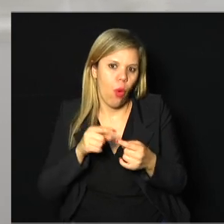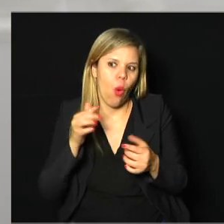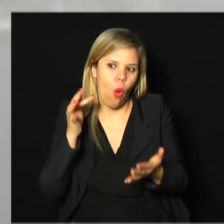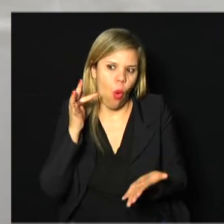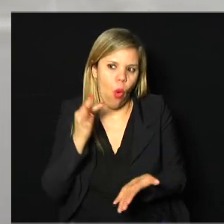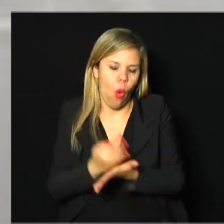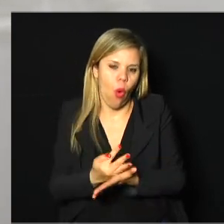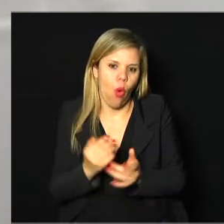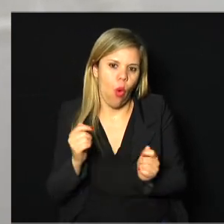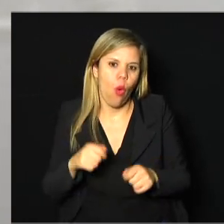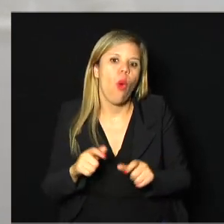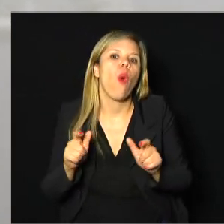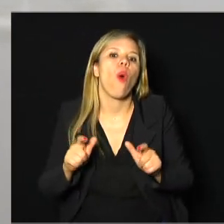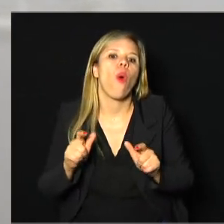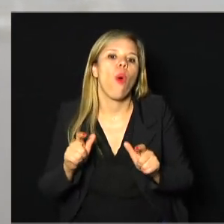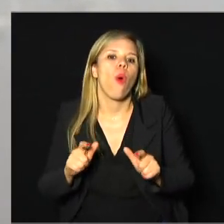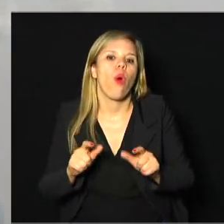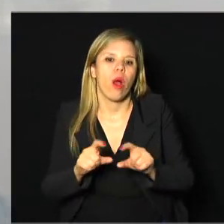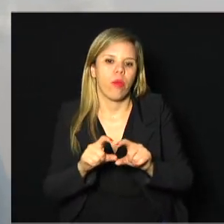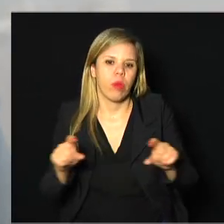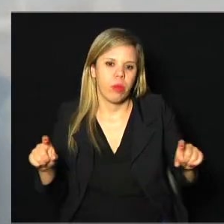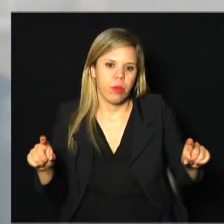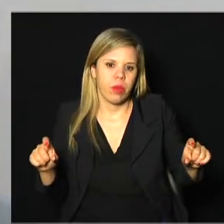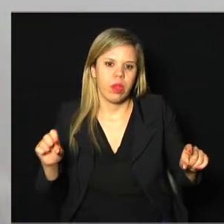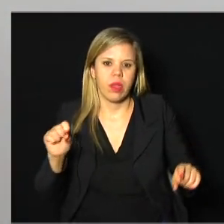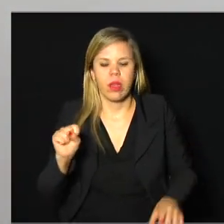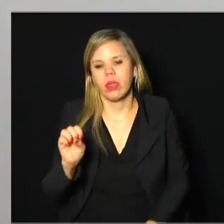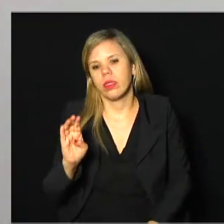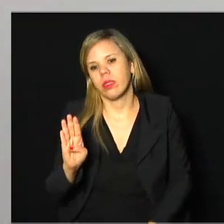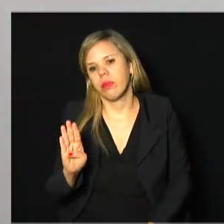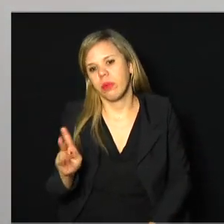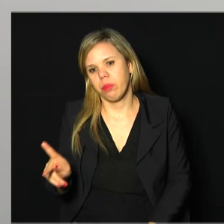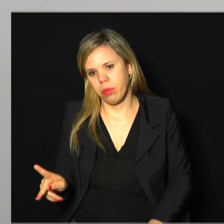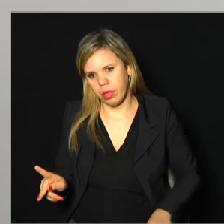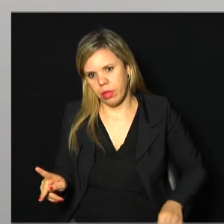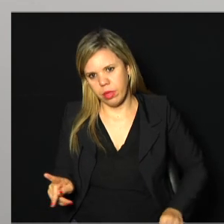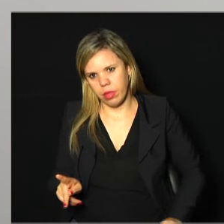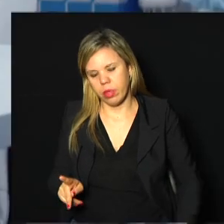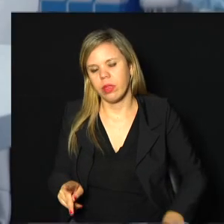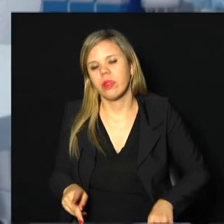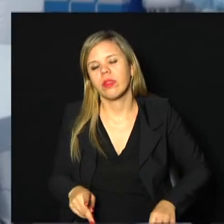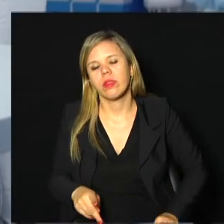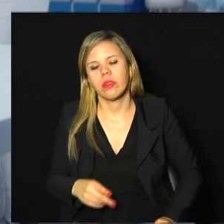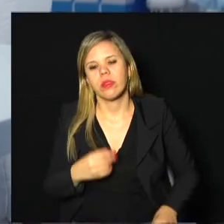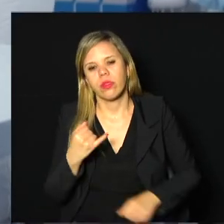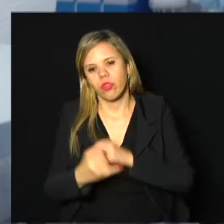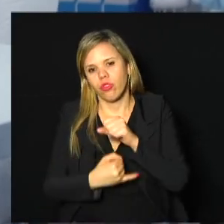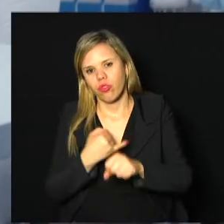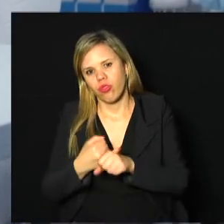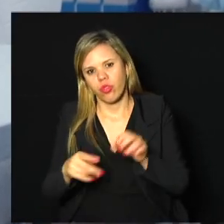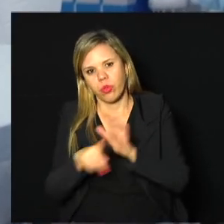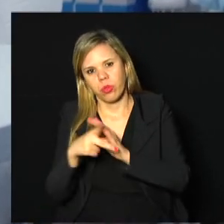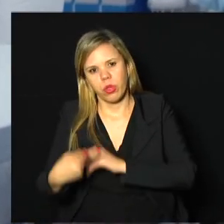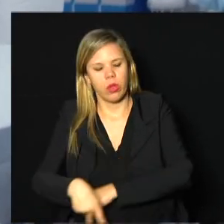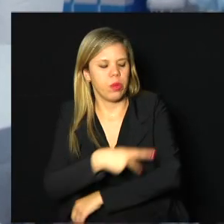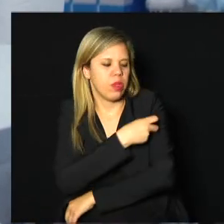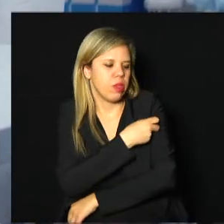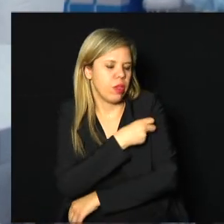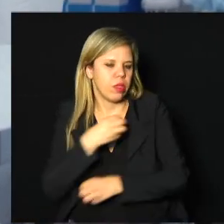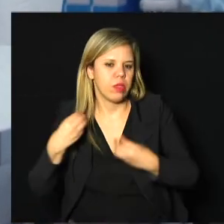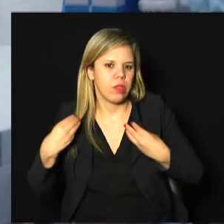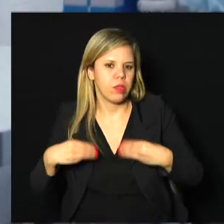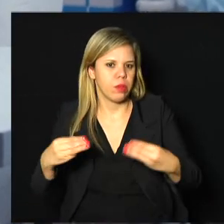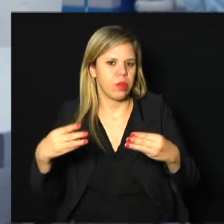é confiável, da Sociedade Brasileira de Pediatria, o site de vacinação do Ministério